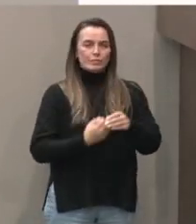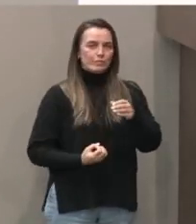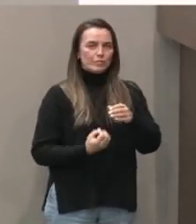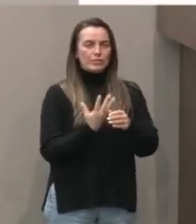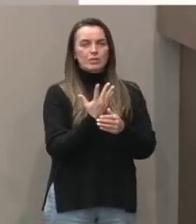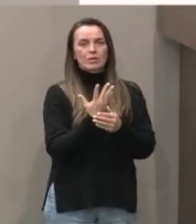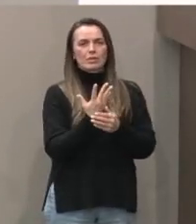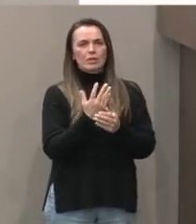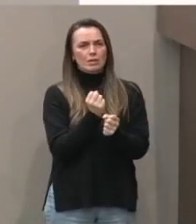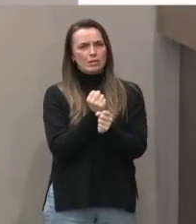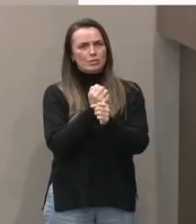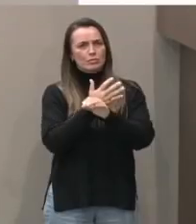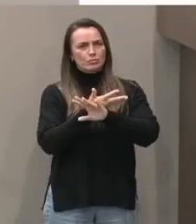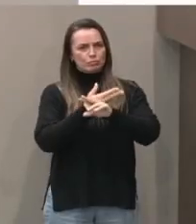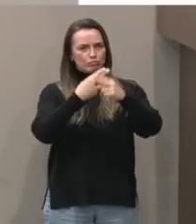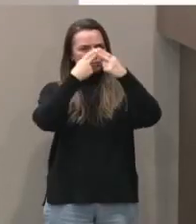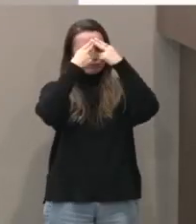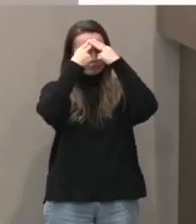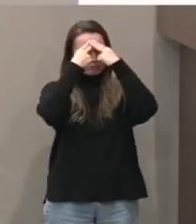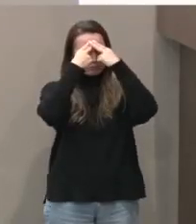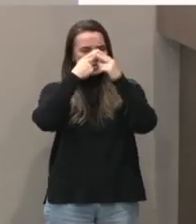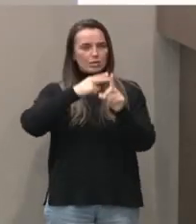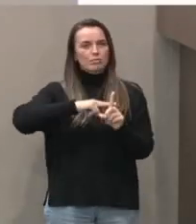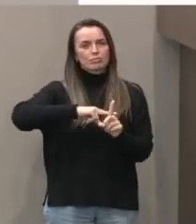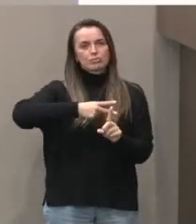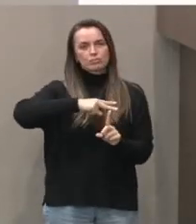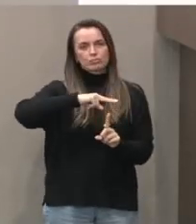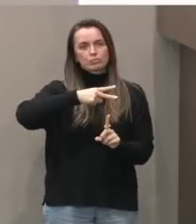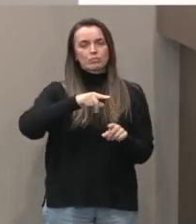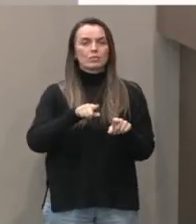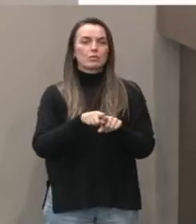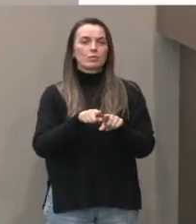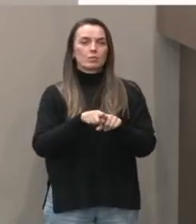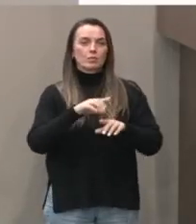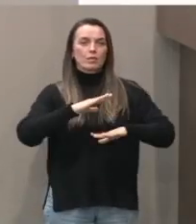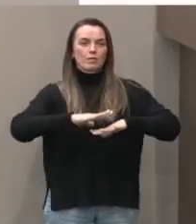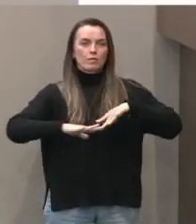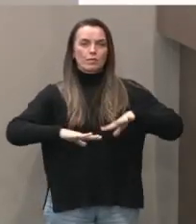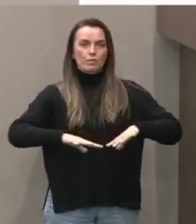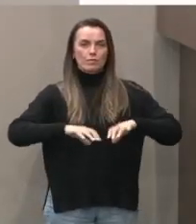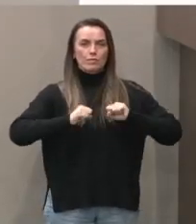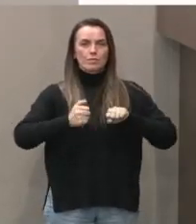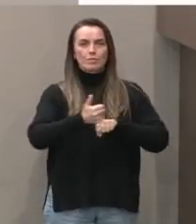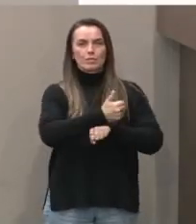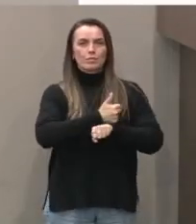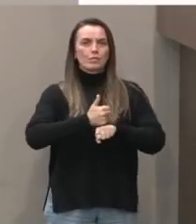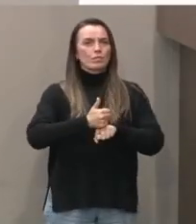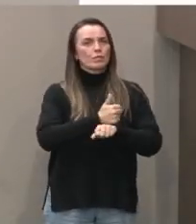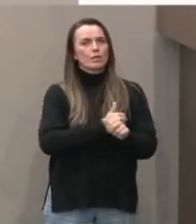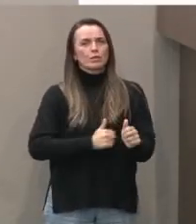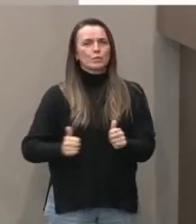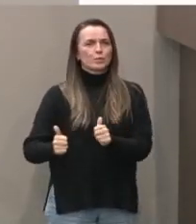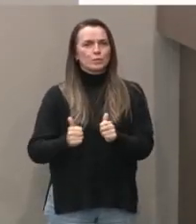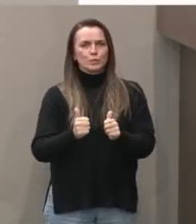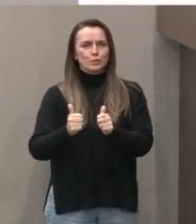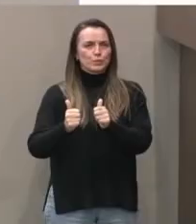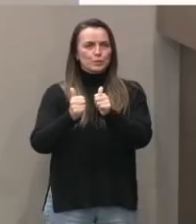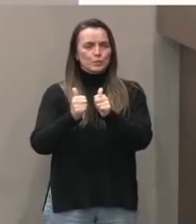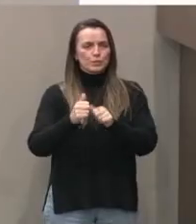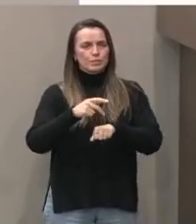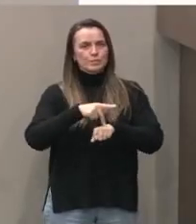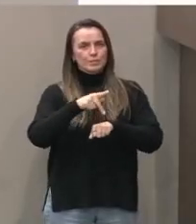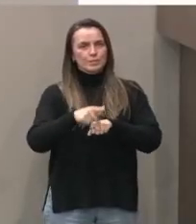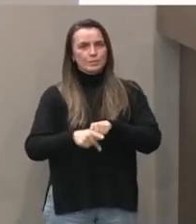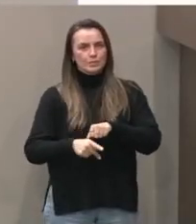ortopedia e traumatologia, inovação tecnológica e formação de profissionais altamente qualificados.